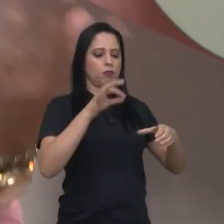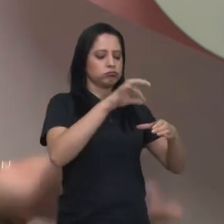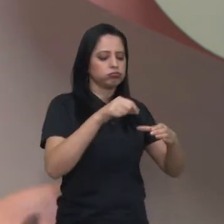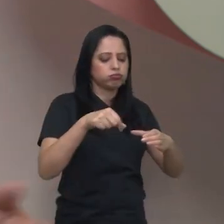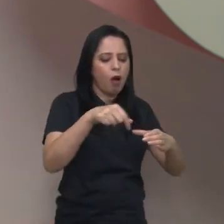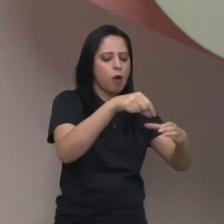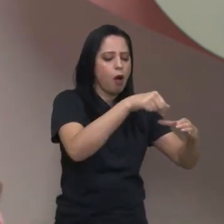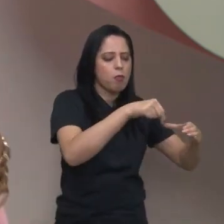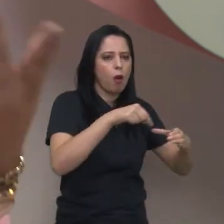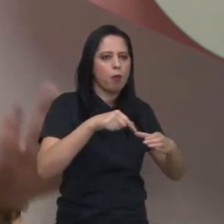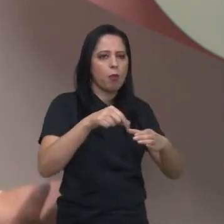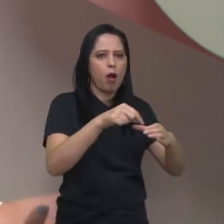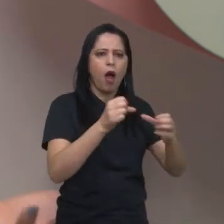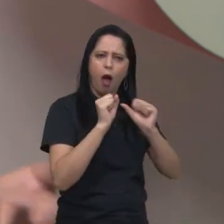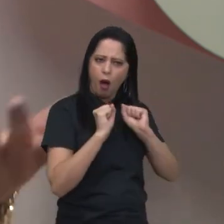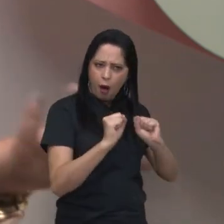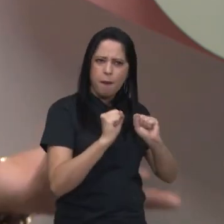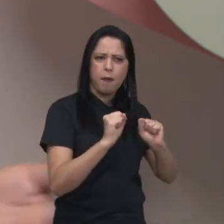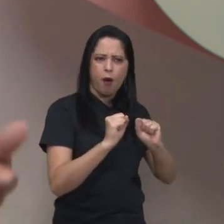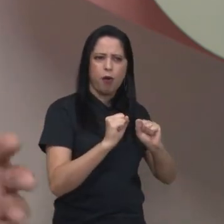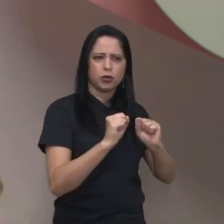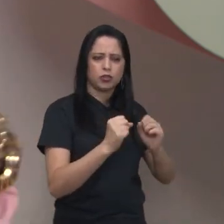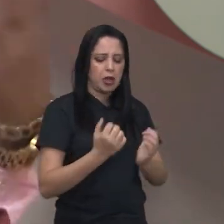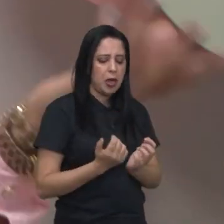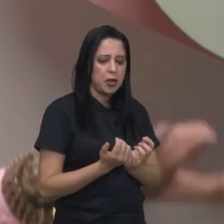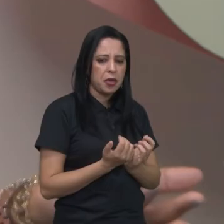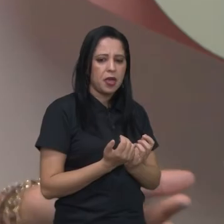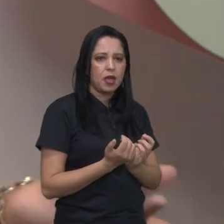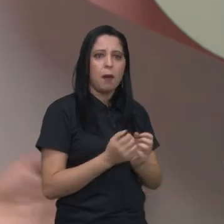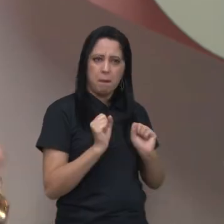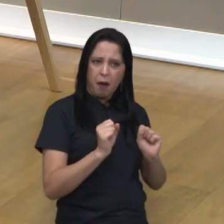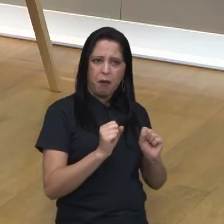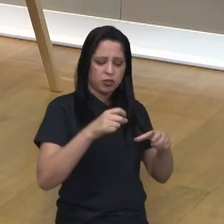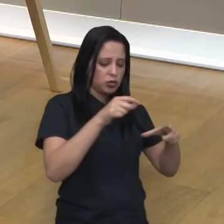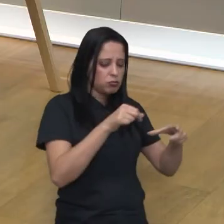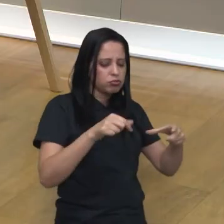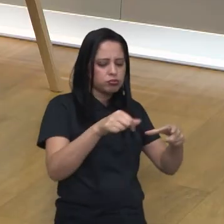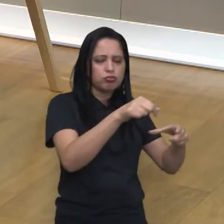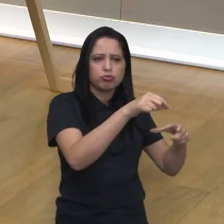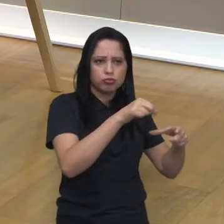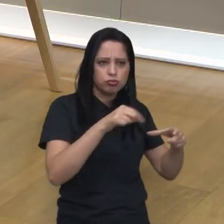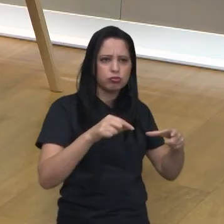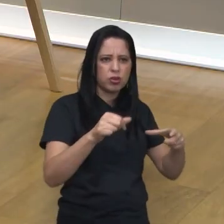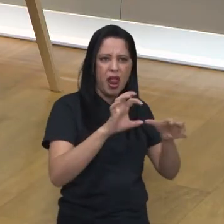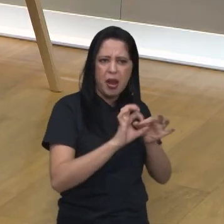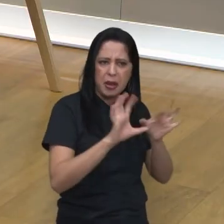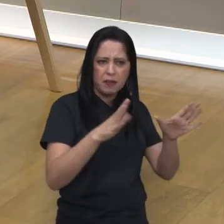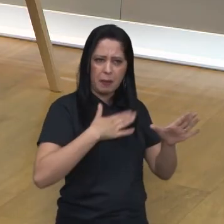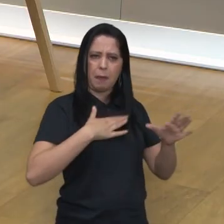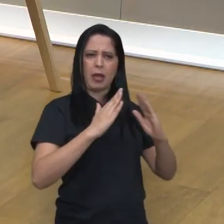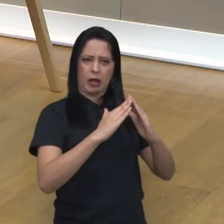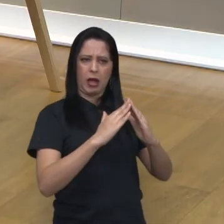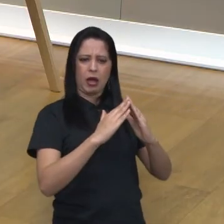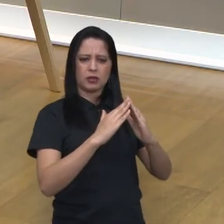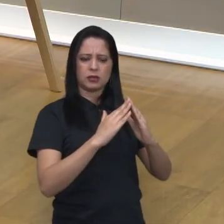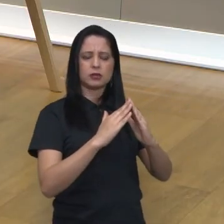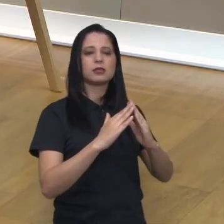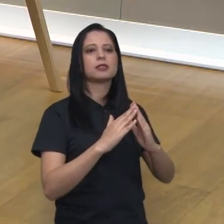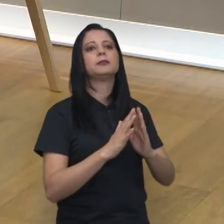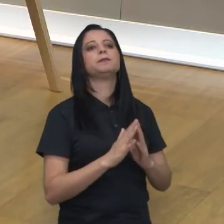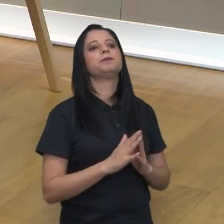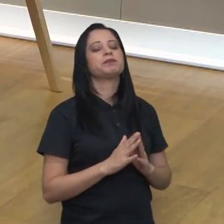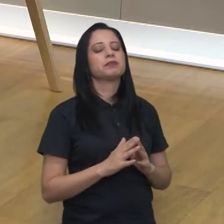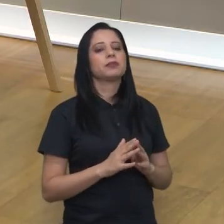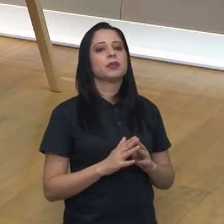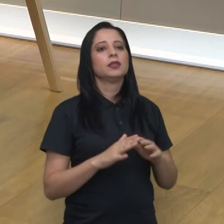se elas nascerem de repente de maneira voluntárias, né, que elas nascem em qualquer lugar, em vários lugares, qualquer lugar não, vários lugares. Aí, quais os cuidados que eu devo ter para